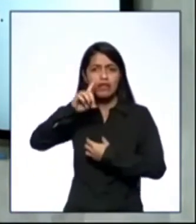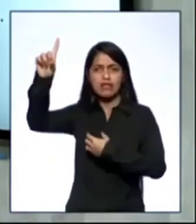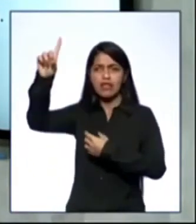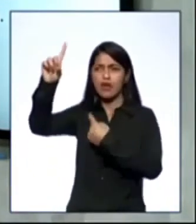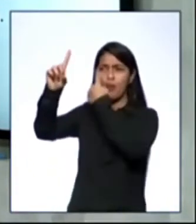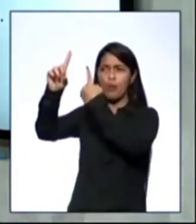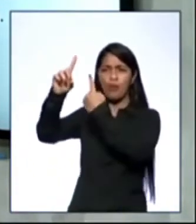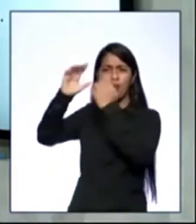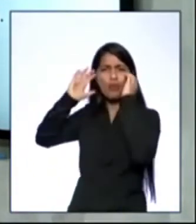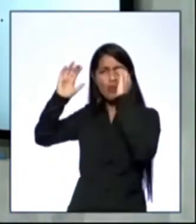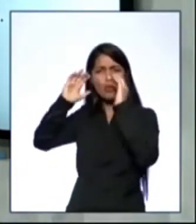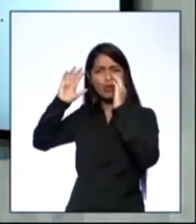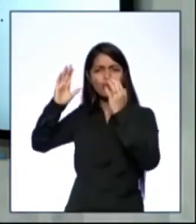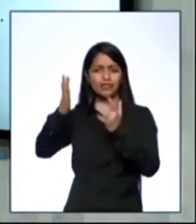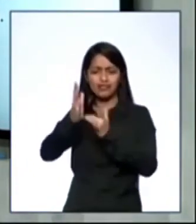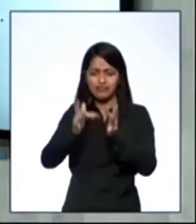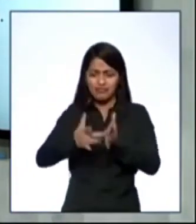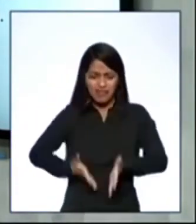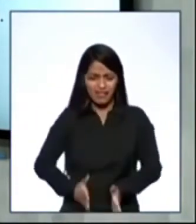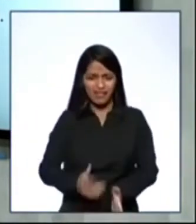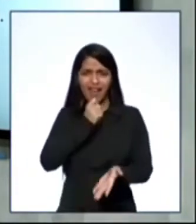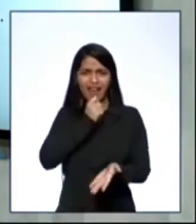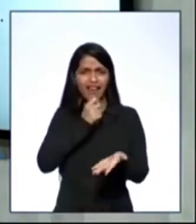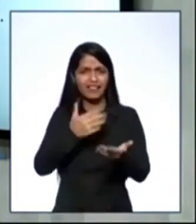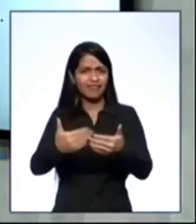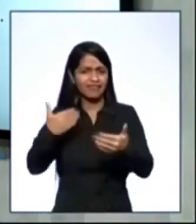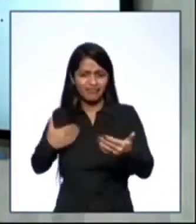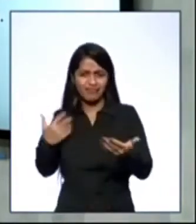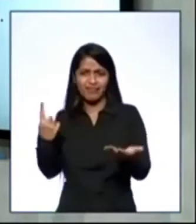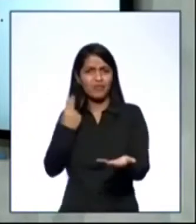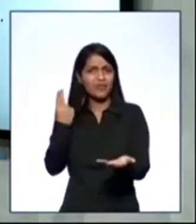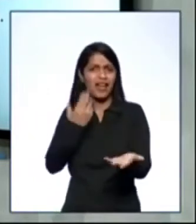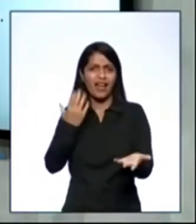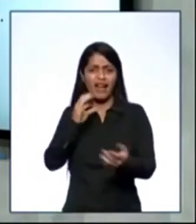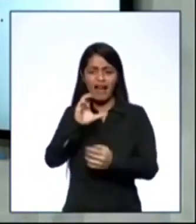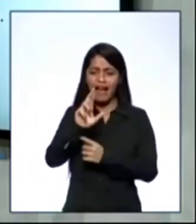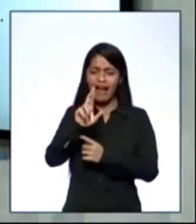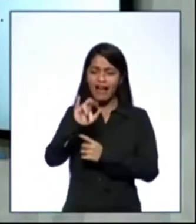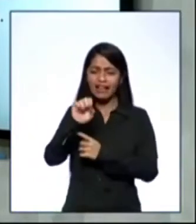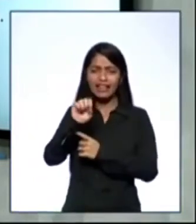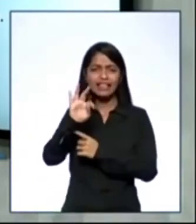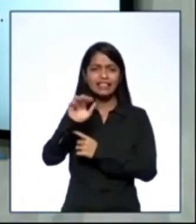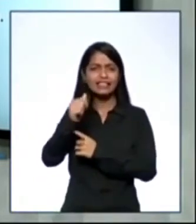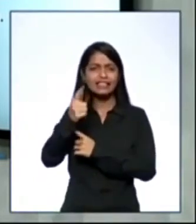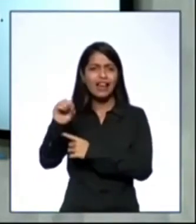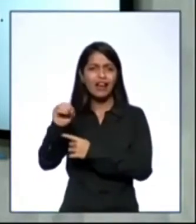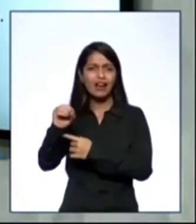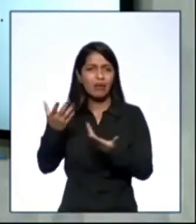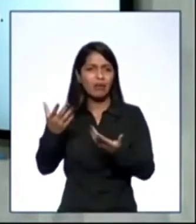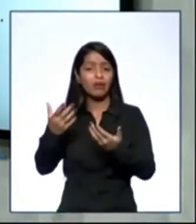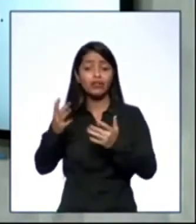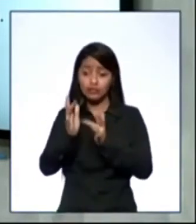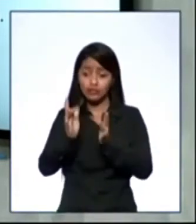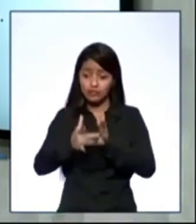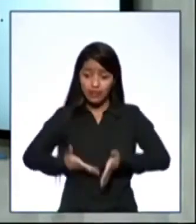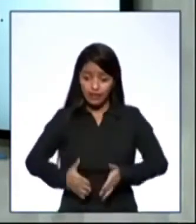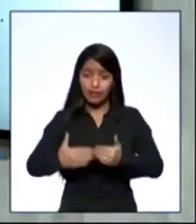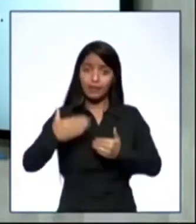Cristo, uai. Eu tô em segundo antes de Cristo, não dá pra ter monoteísmo cristão, porque tem que ter cristão depois de Cristo.